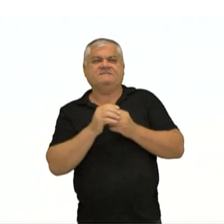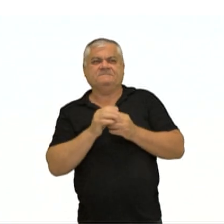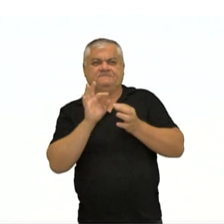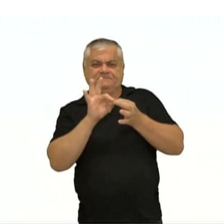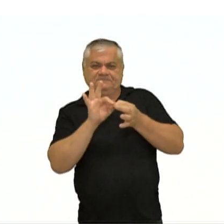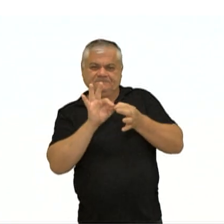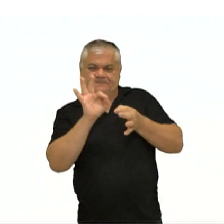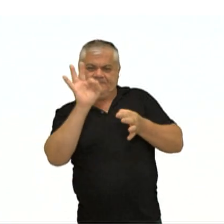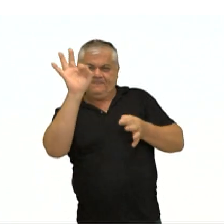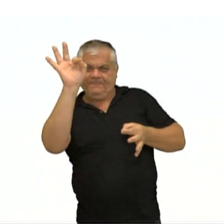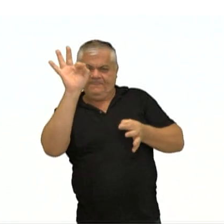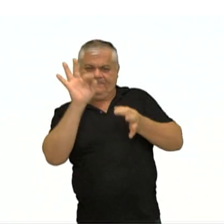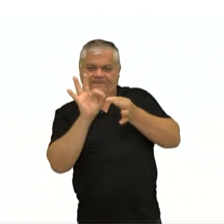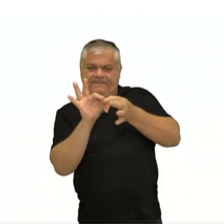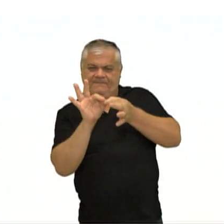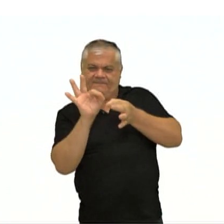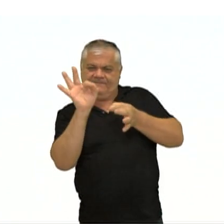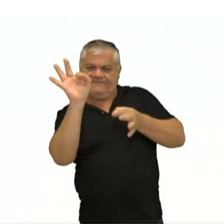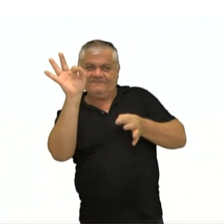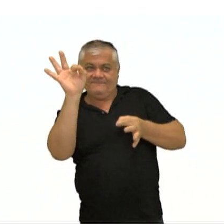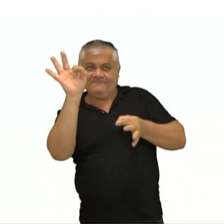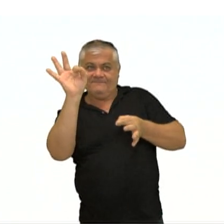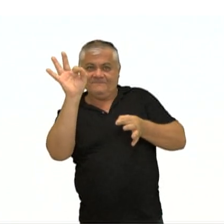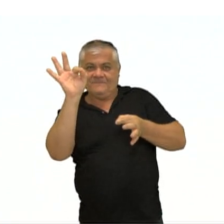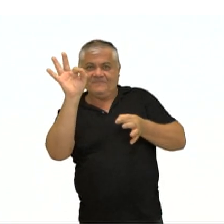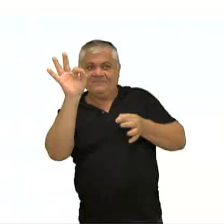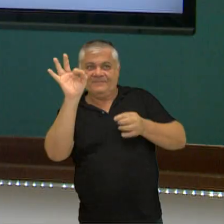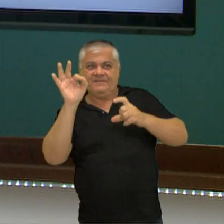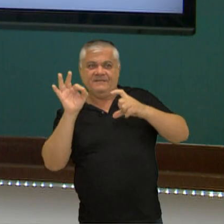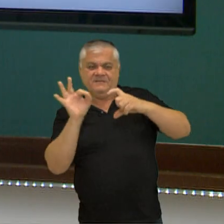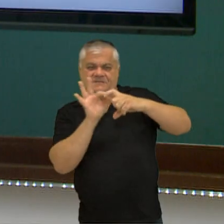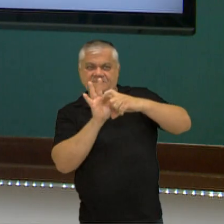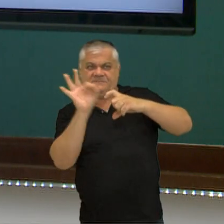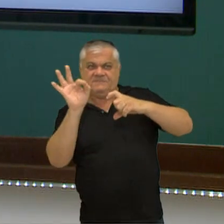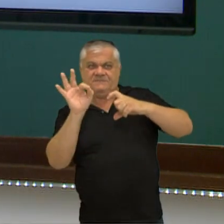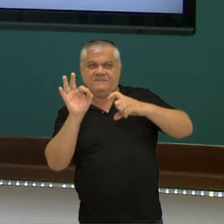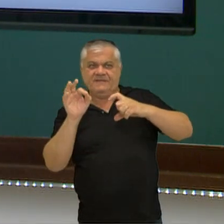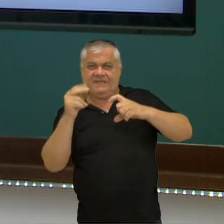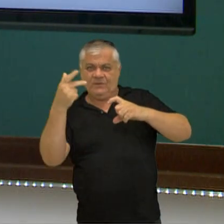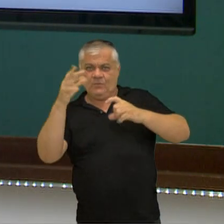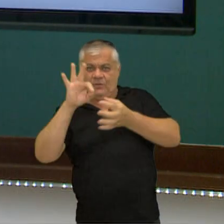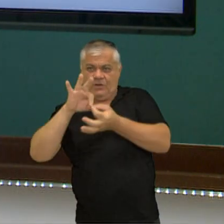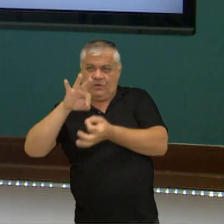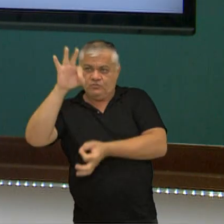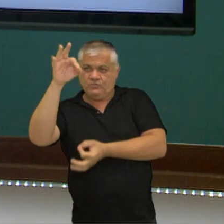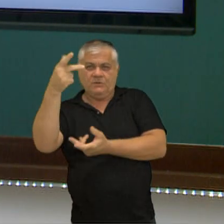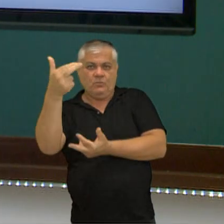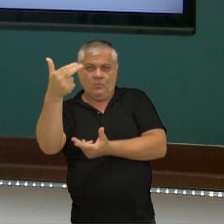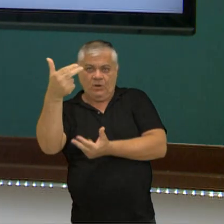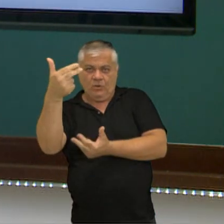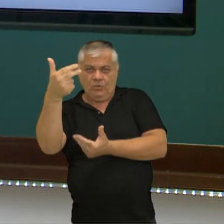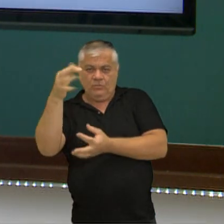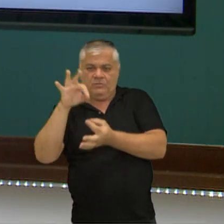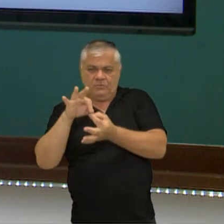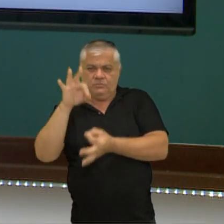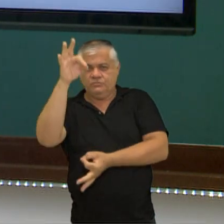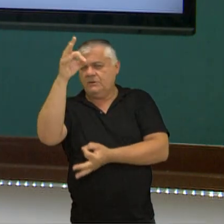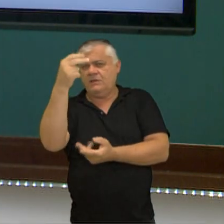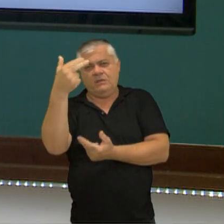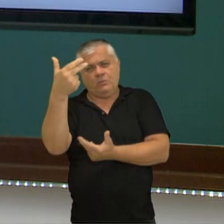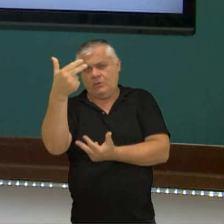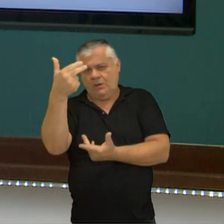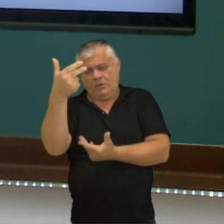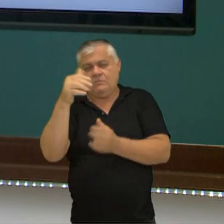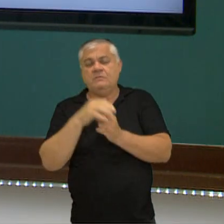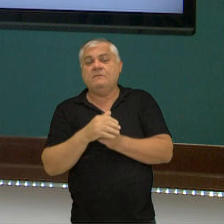ó, esta medida aqui, concordam comigo que é exatamente esta altura aqui? Fácil. Formou o